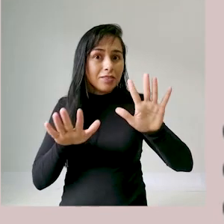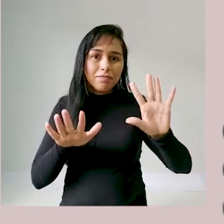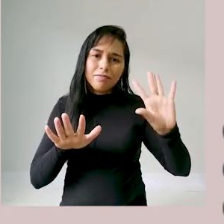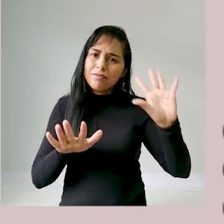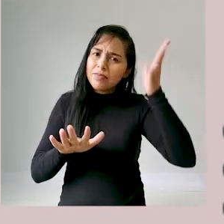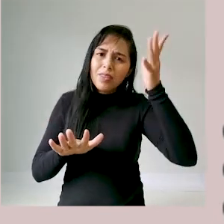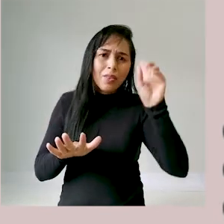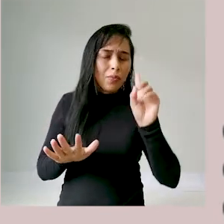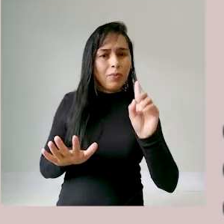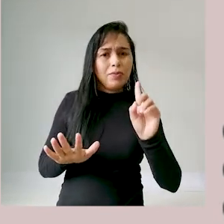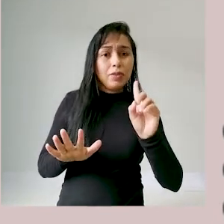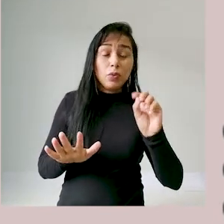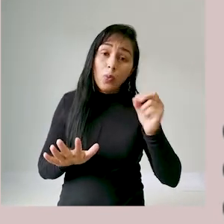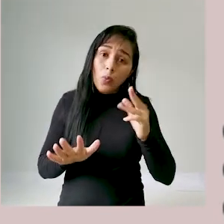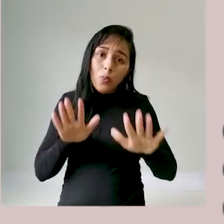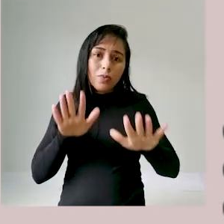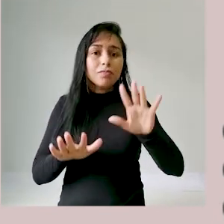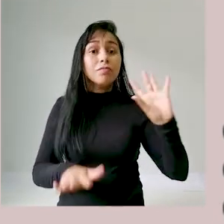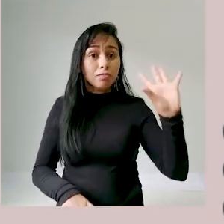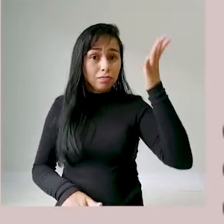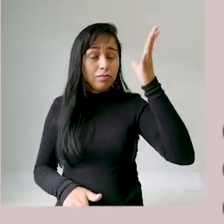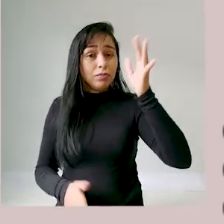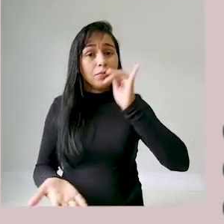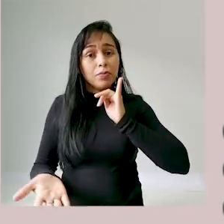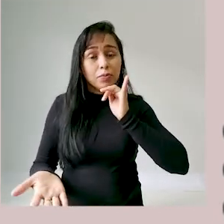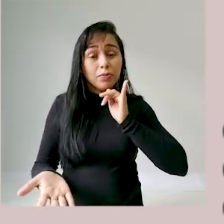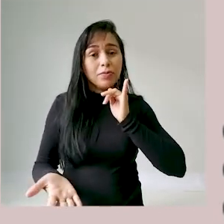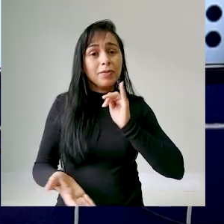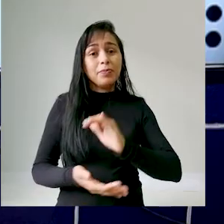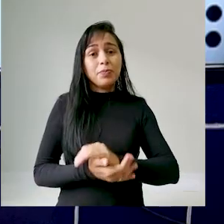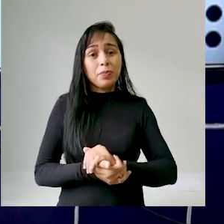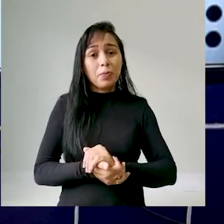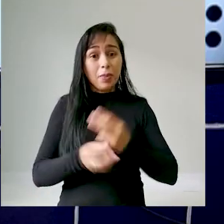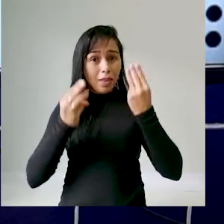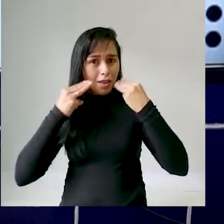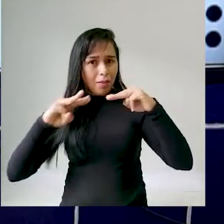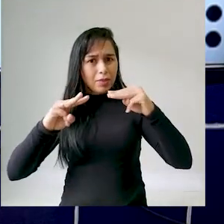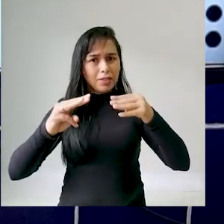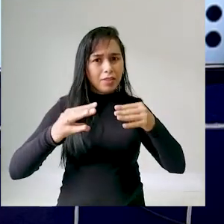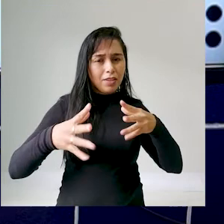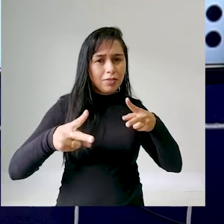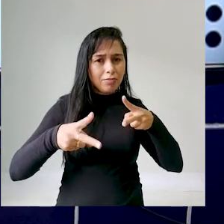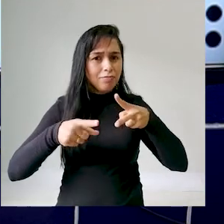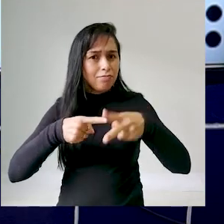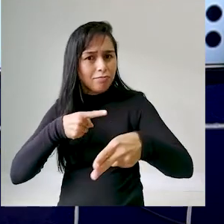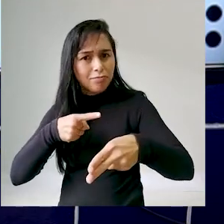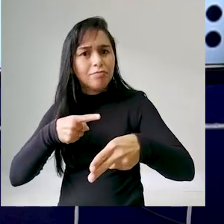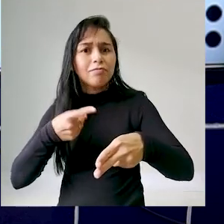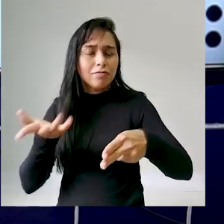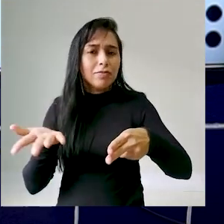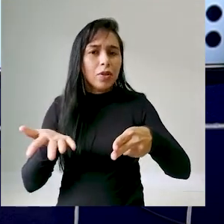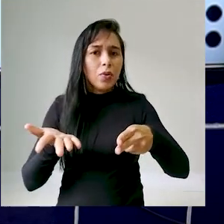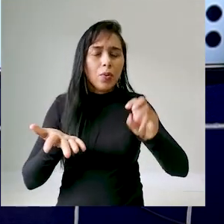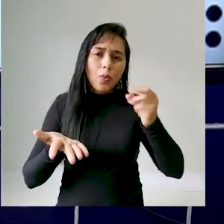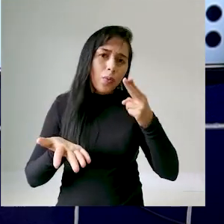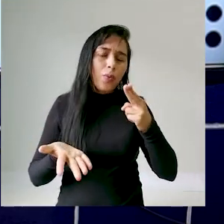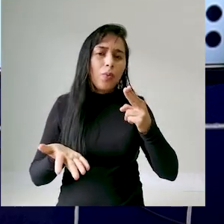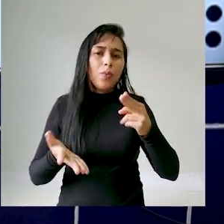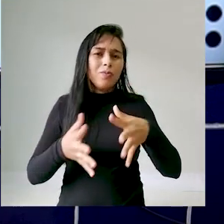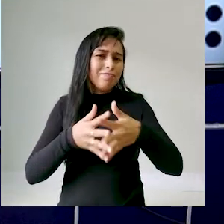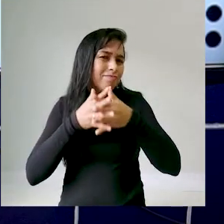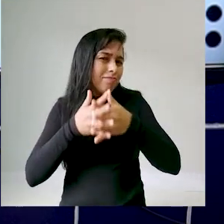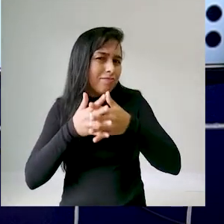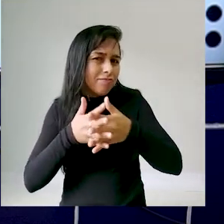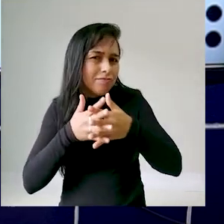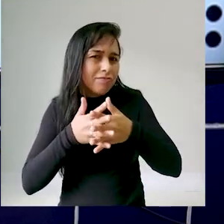casos pode ser que aconteça alguma coisa que impeça da minha mensagem chegar até você, ou de você pode